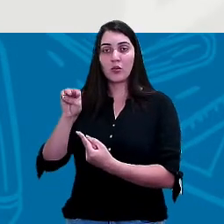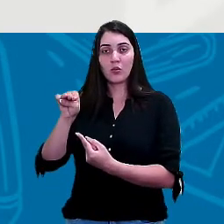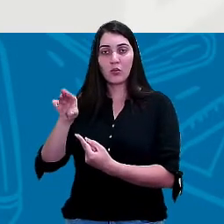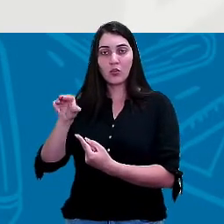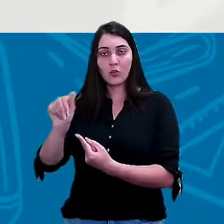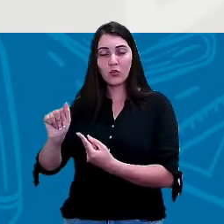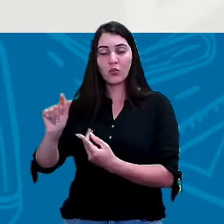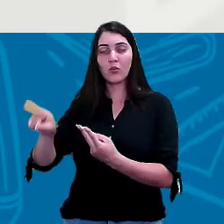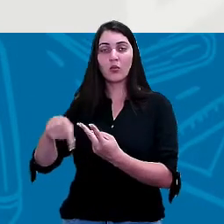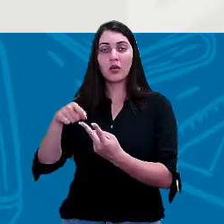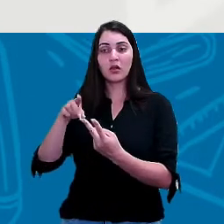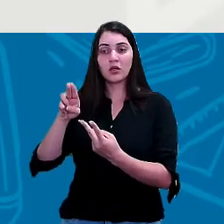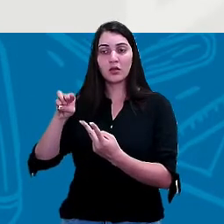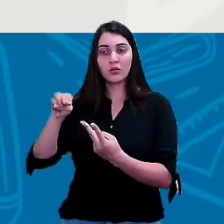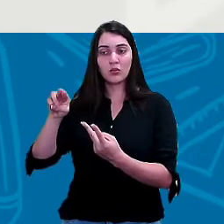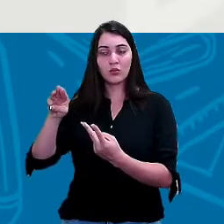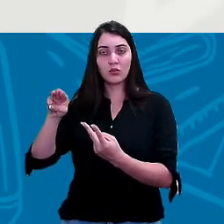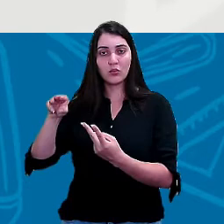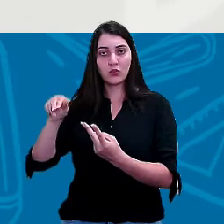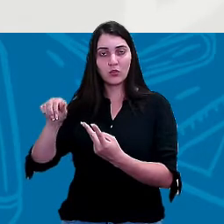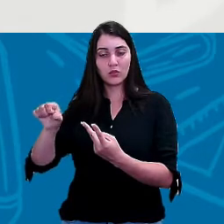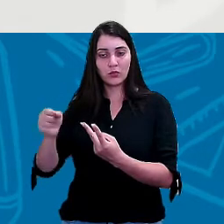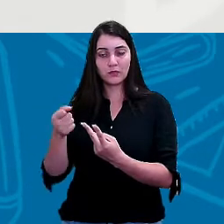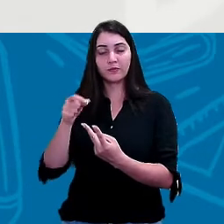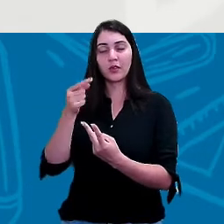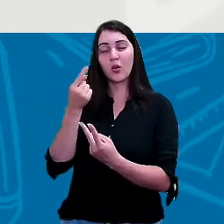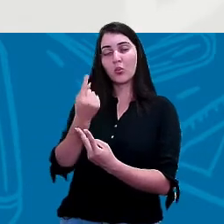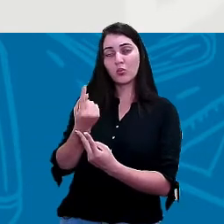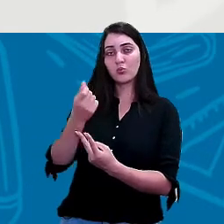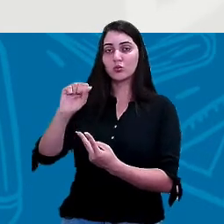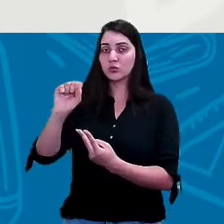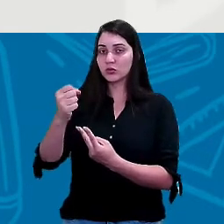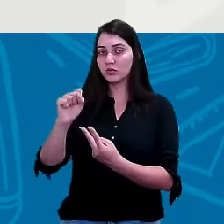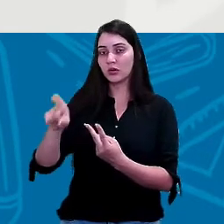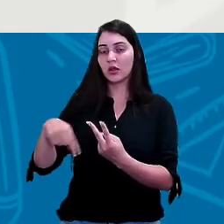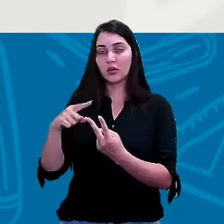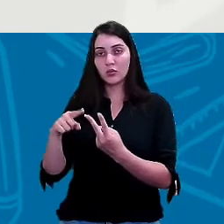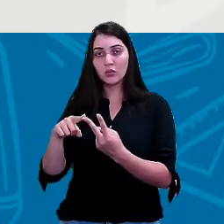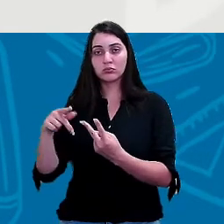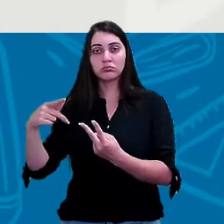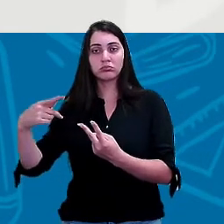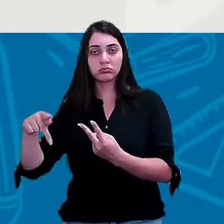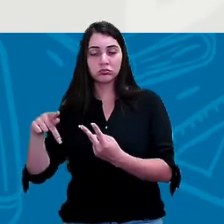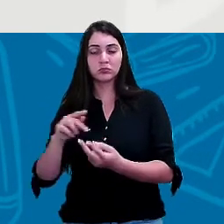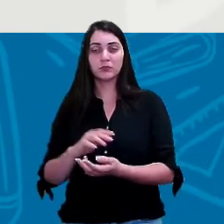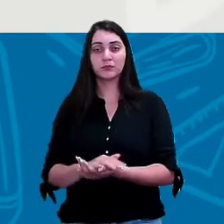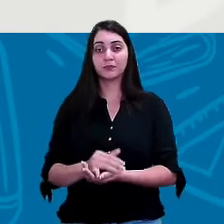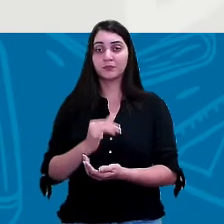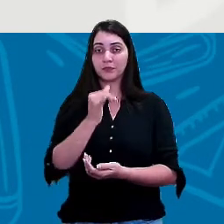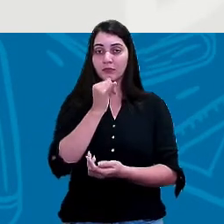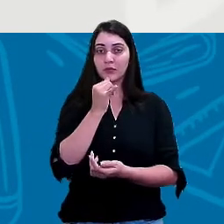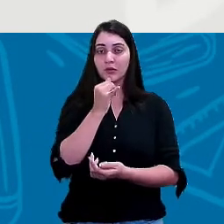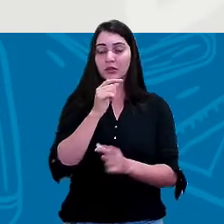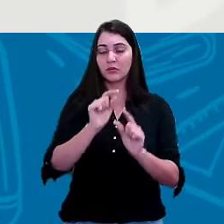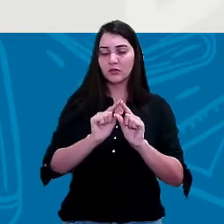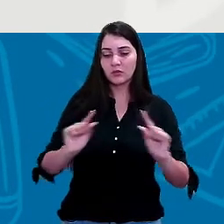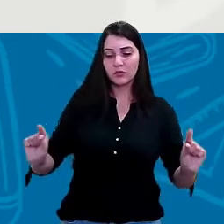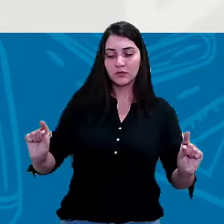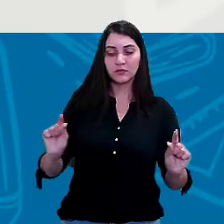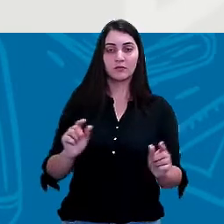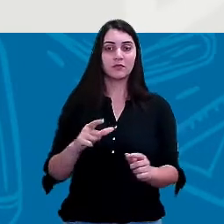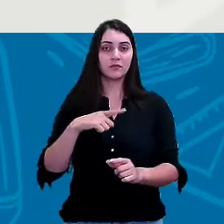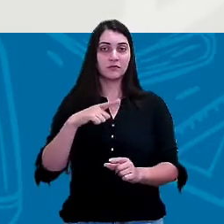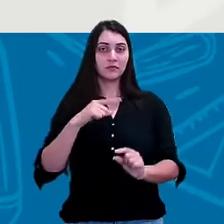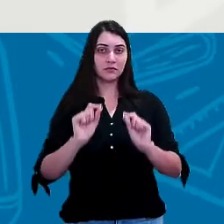e umas, que um é singular, o outro é plural. No exemplo dessa frase,